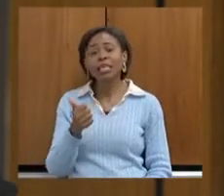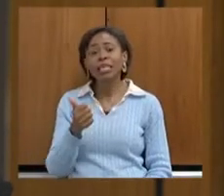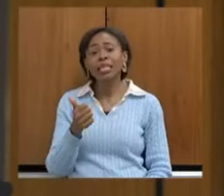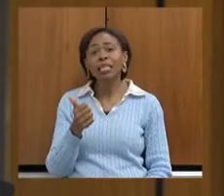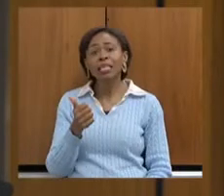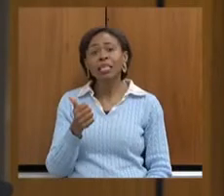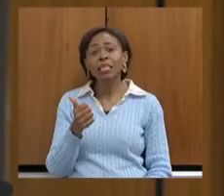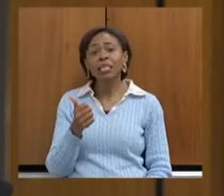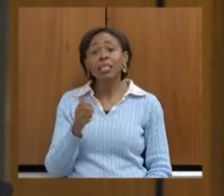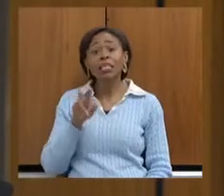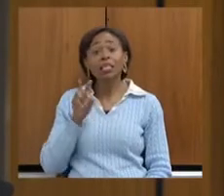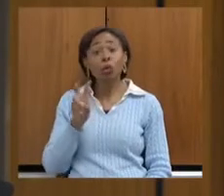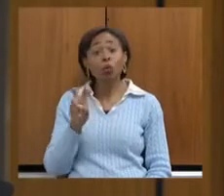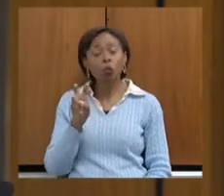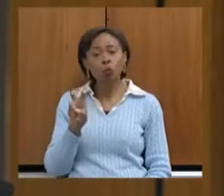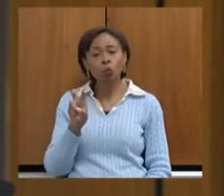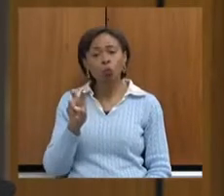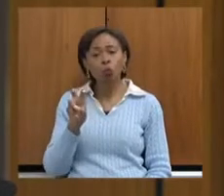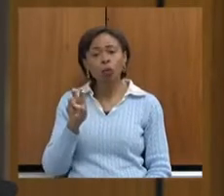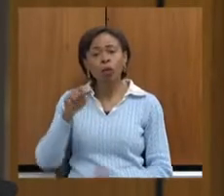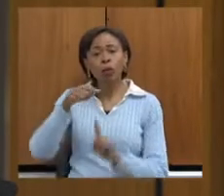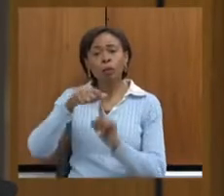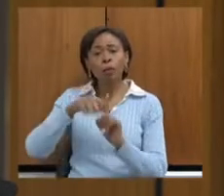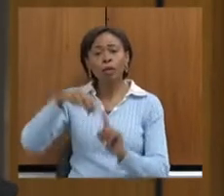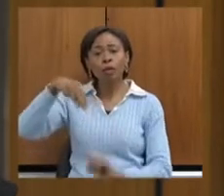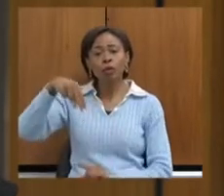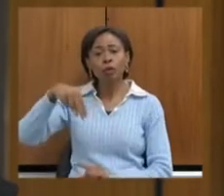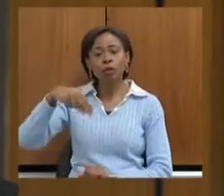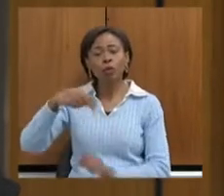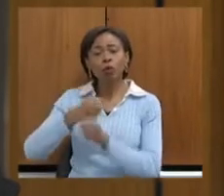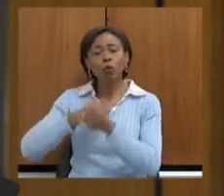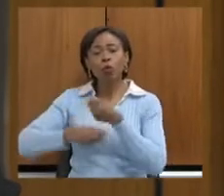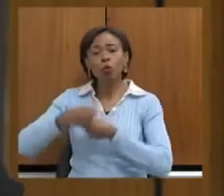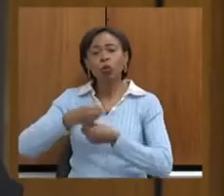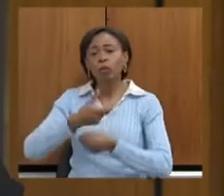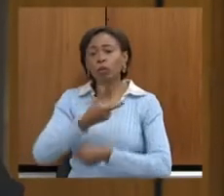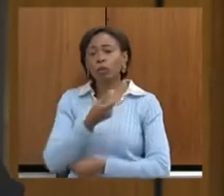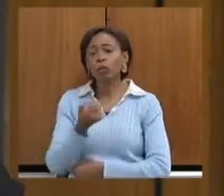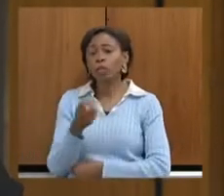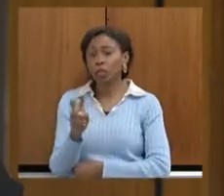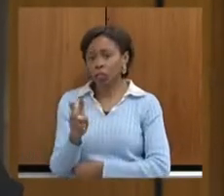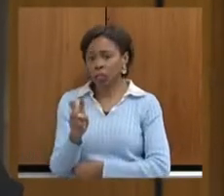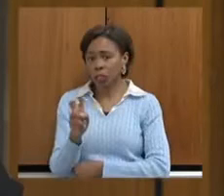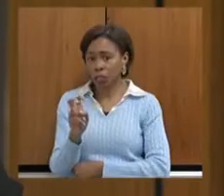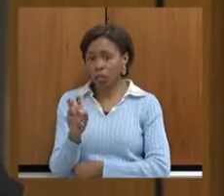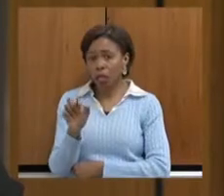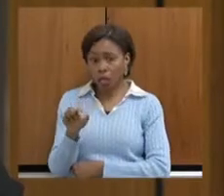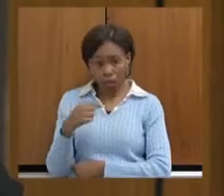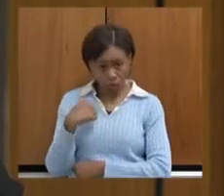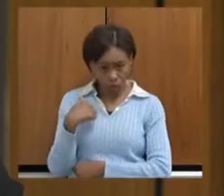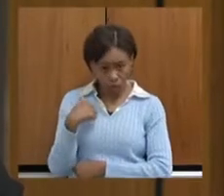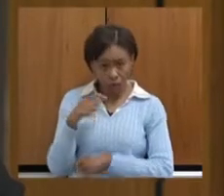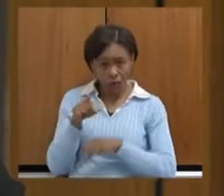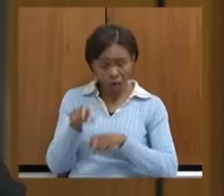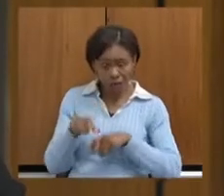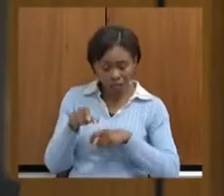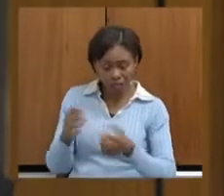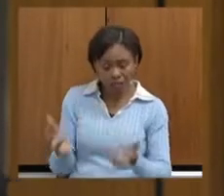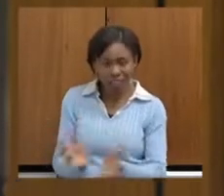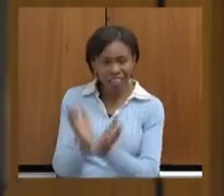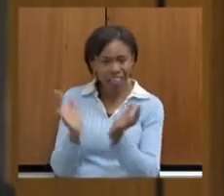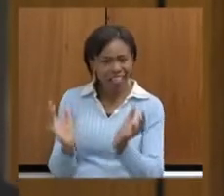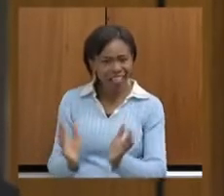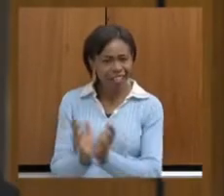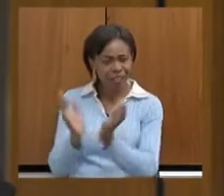2015 E eu estava com a horta que eu sou o tá lista eu